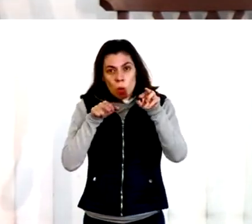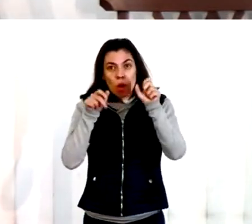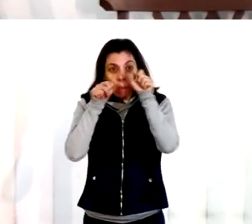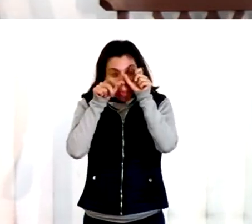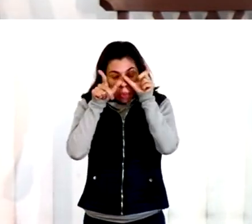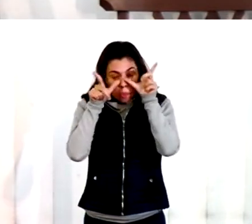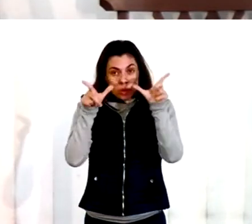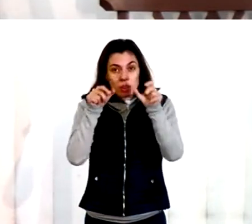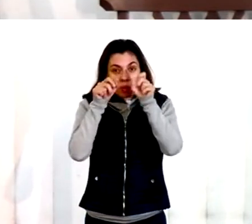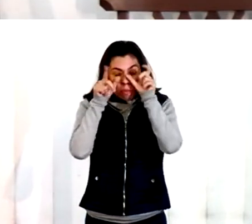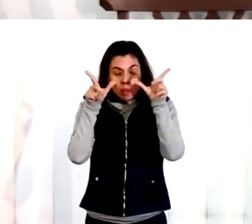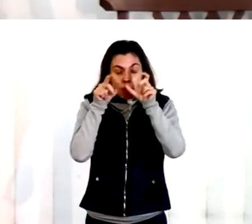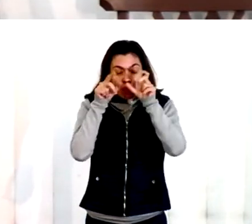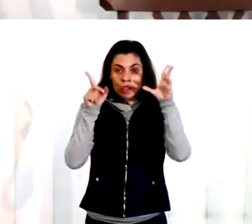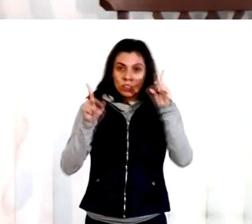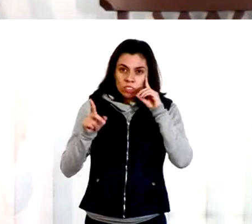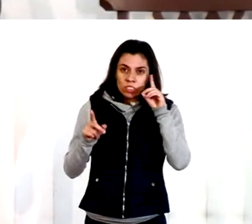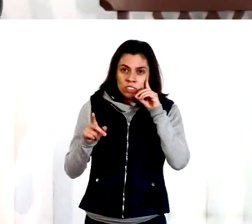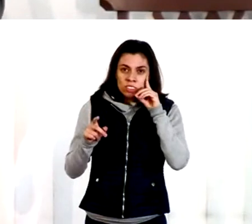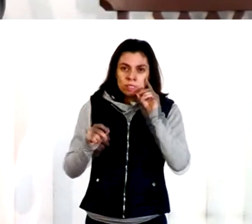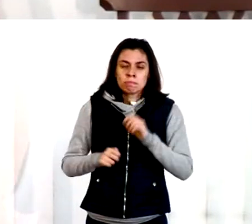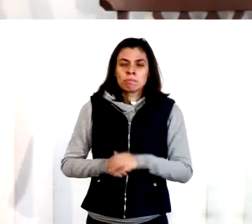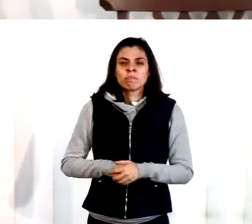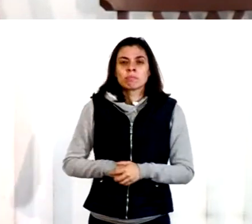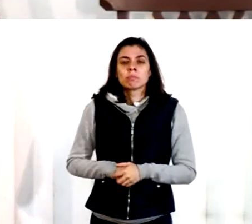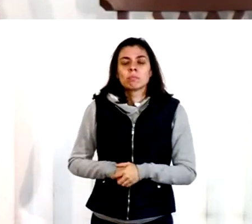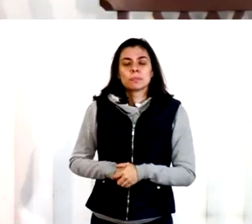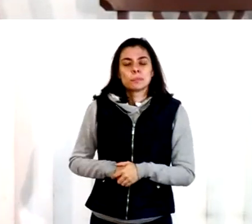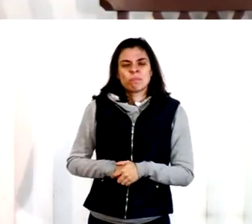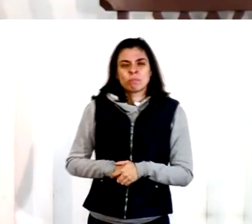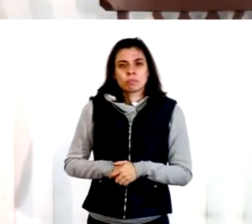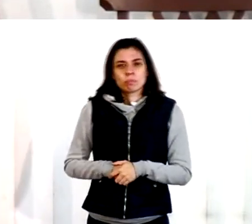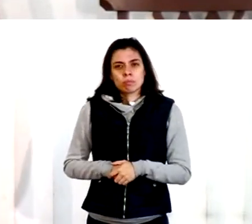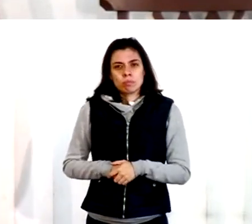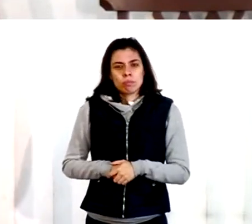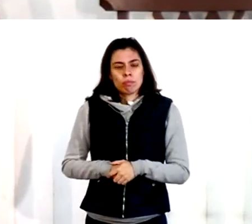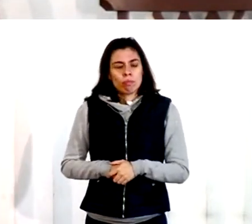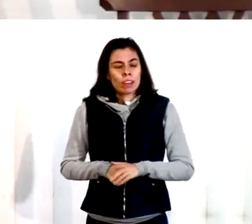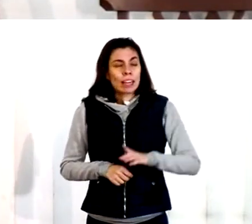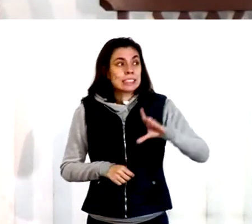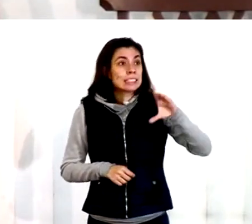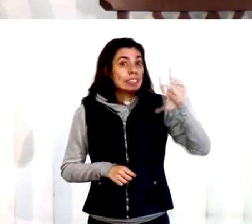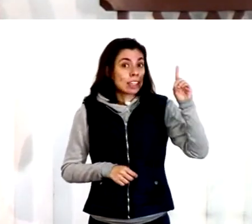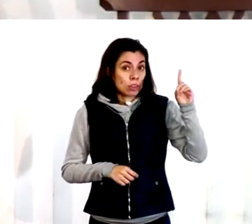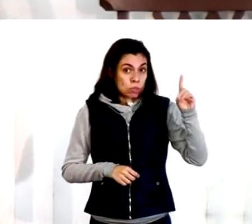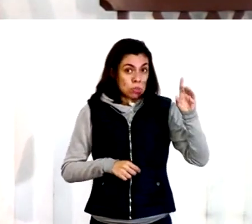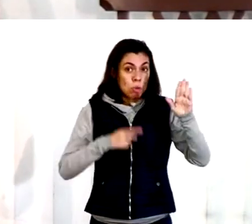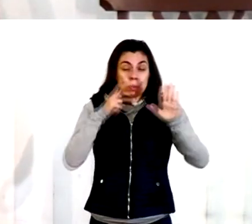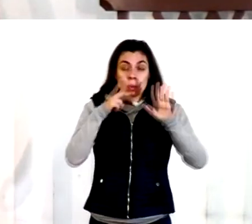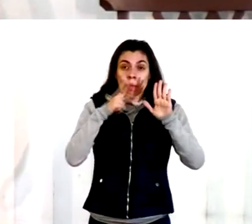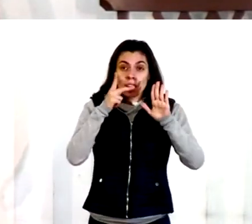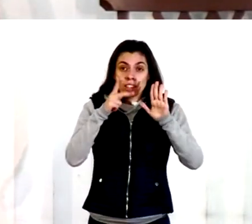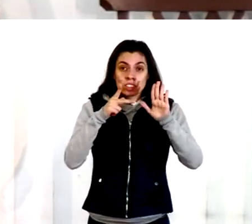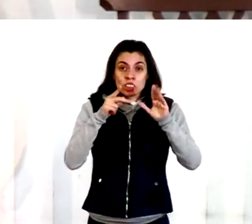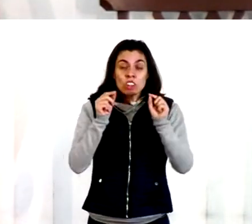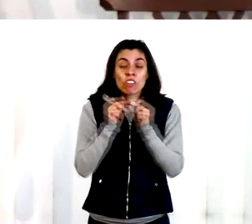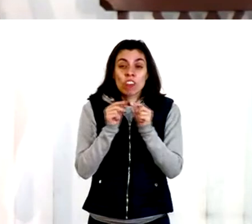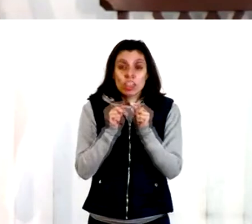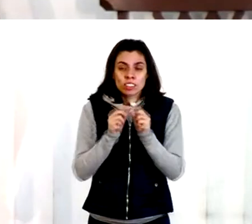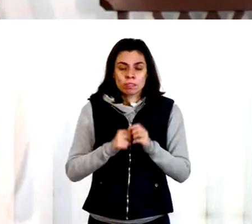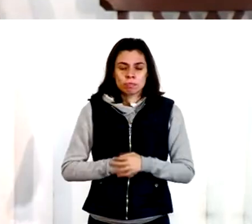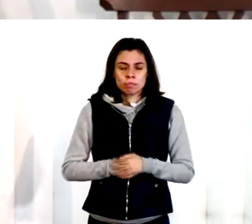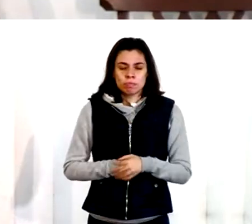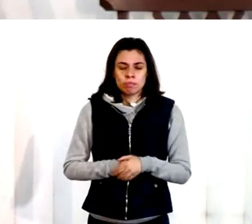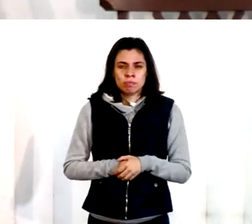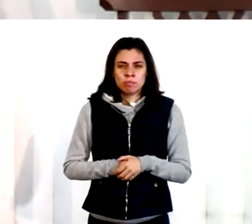dilúvio. Esqueçam as teorias de aquecimento de geleiras, o mundo não vai acabar assim, porque Ele disse que não acabaria assim. Como